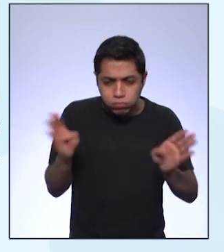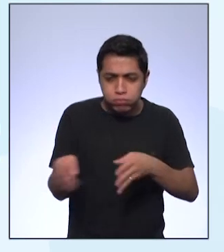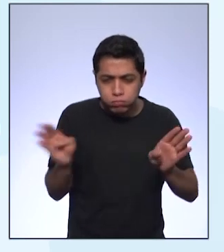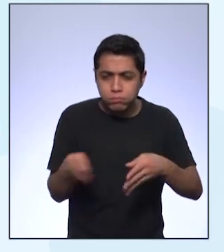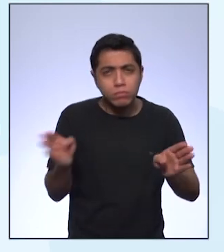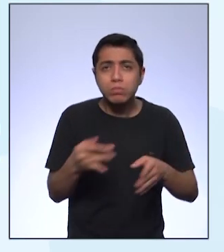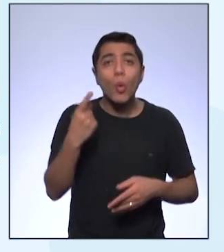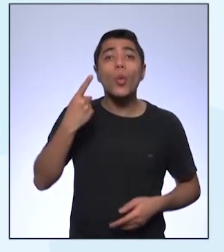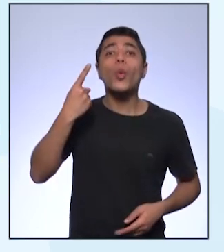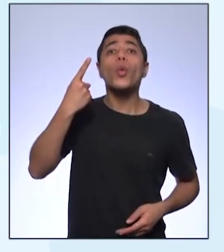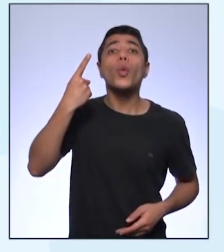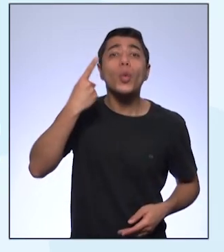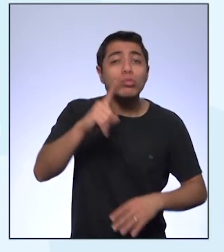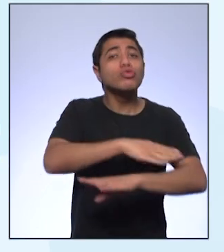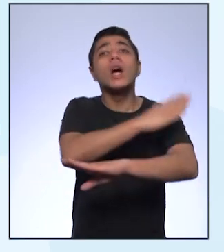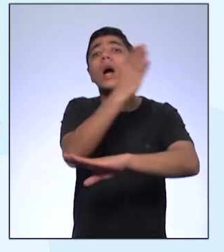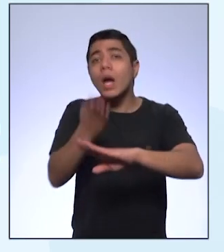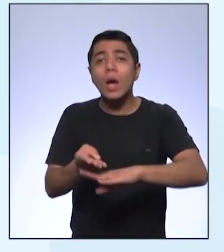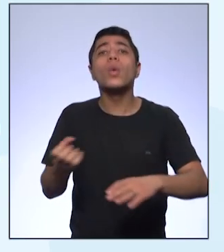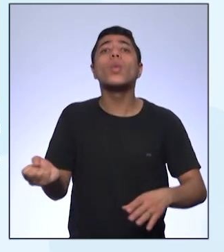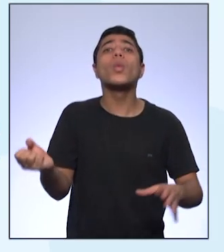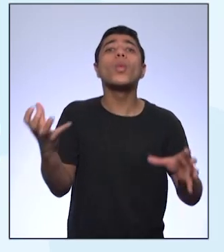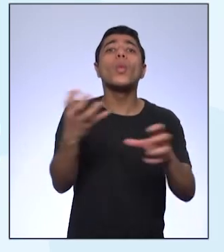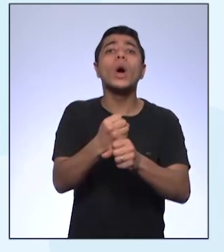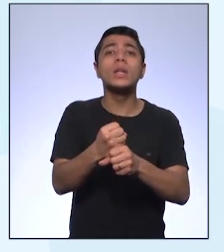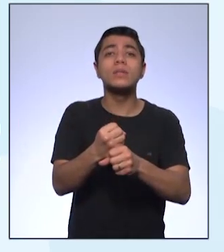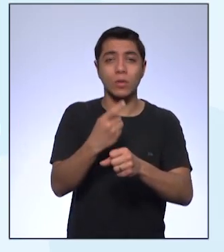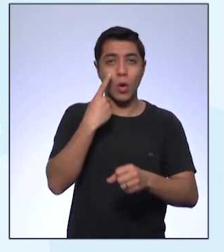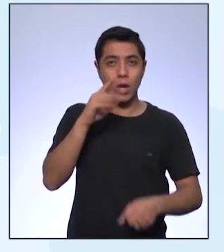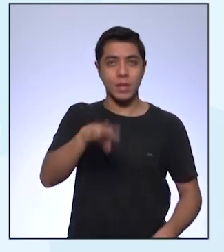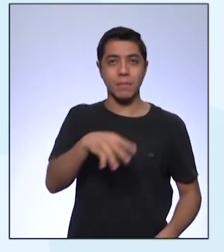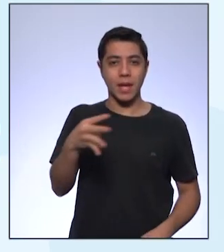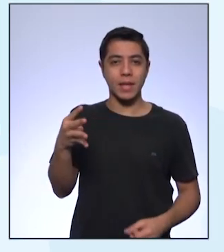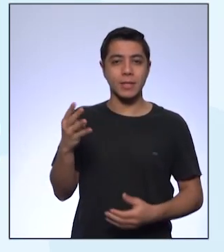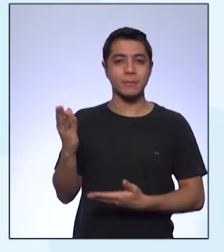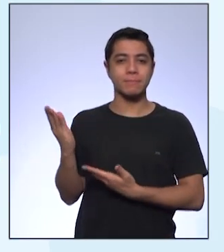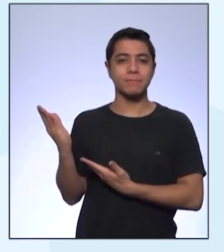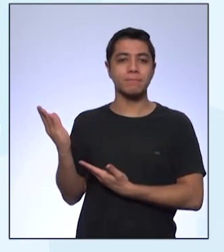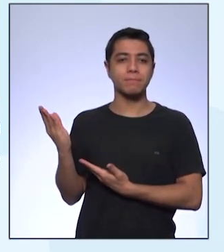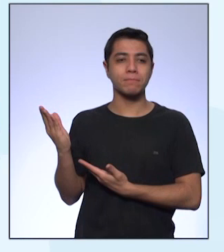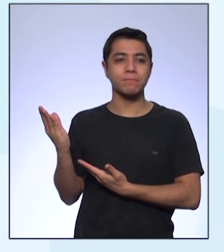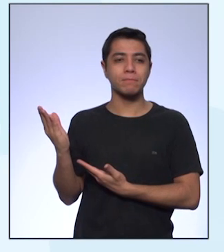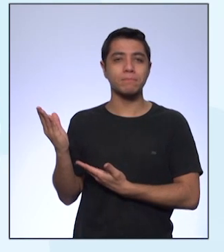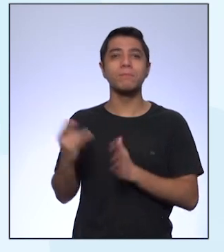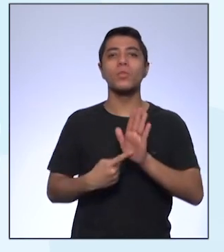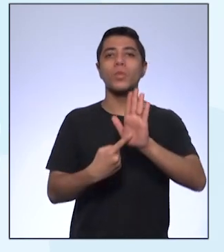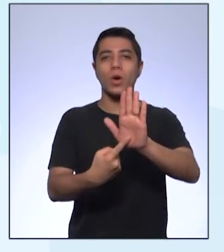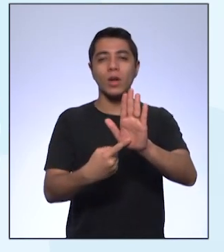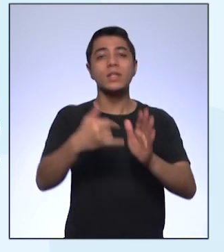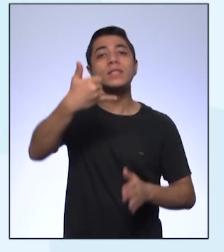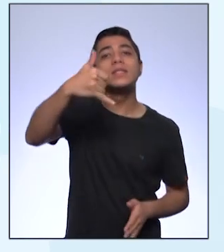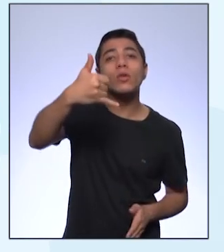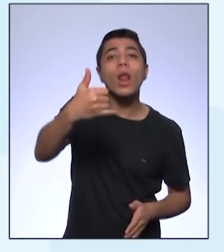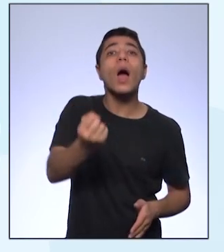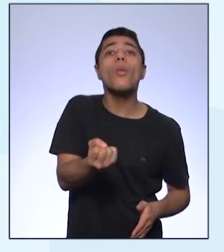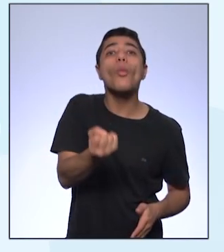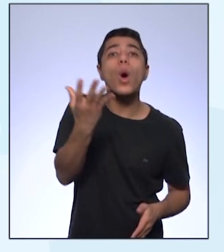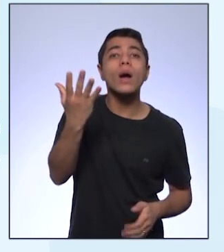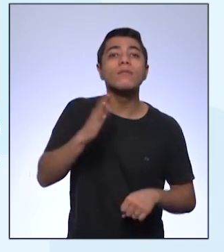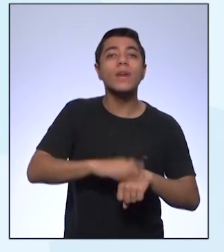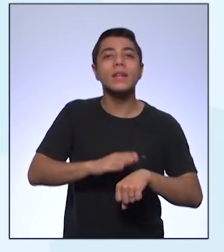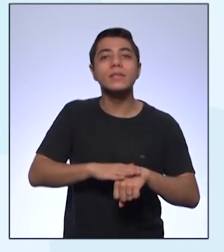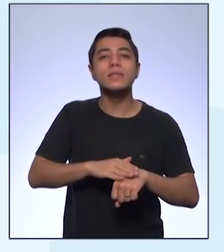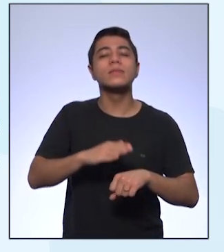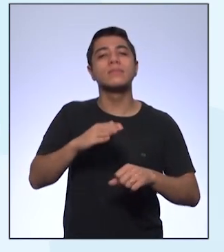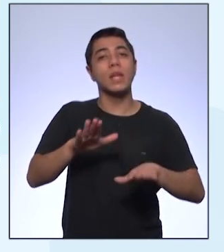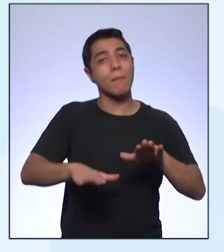conforme as horas trabalhadas. Então, aí temos uma tabela. O título dela é a quantidade de celulares produzidos em relação às